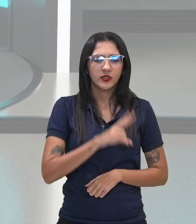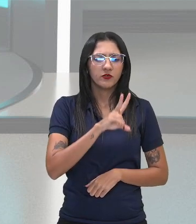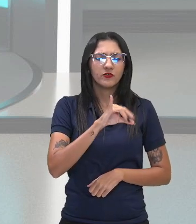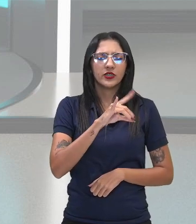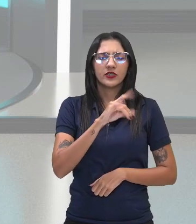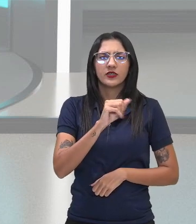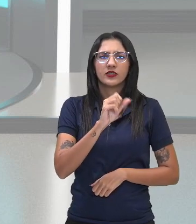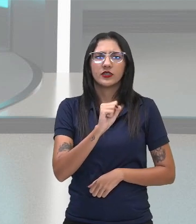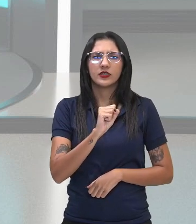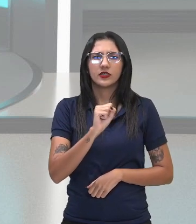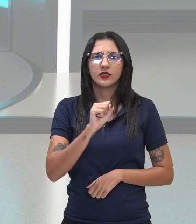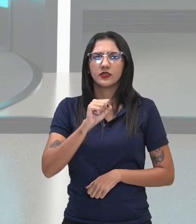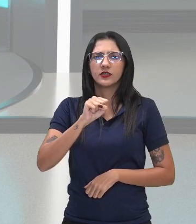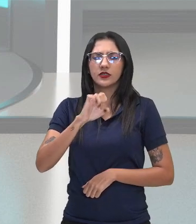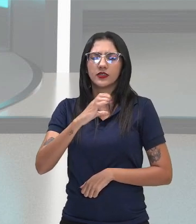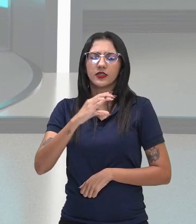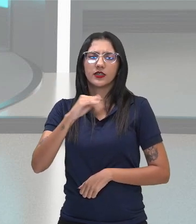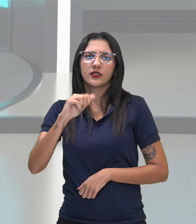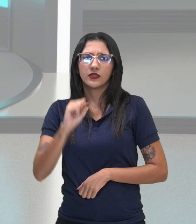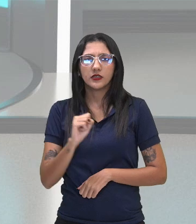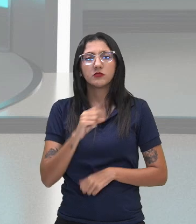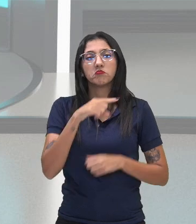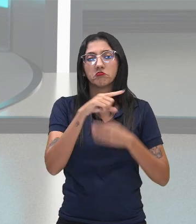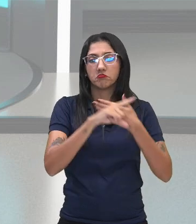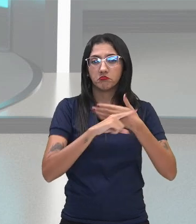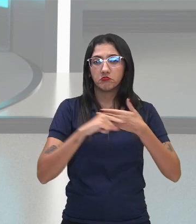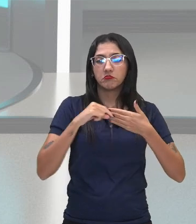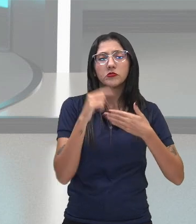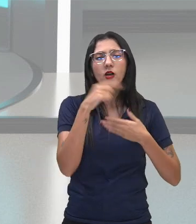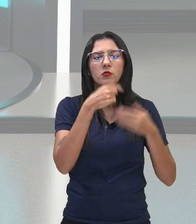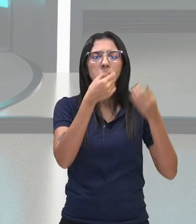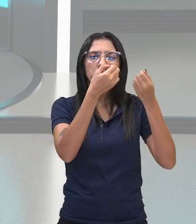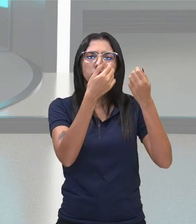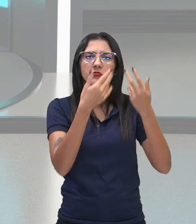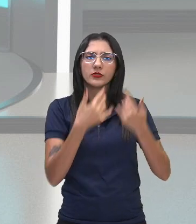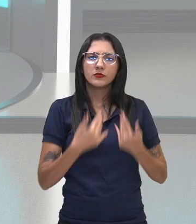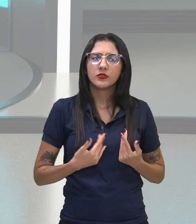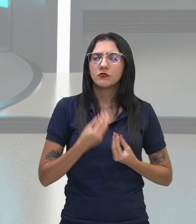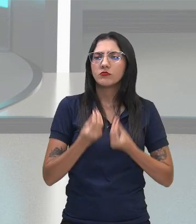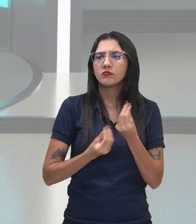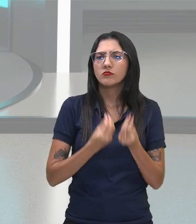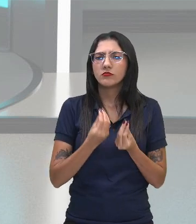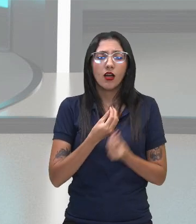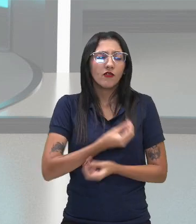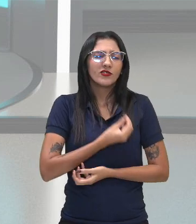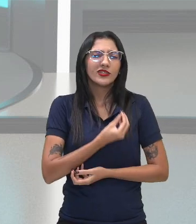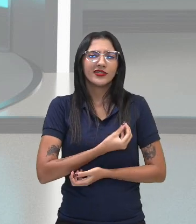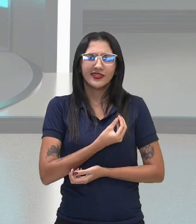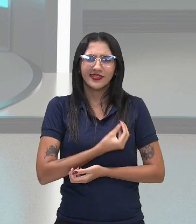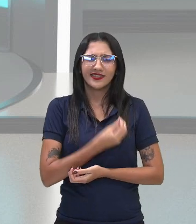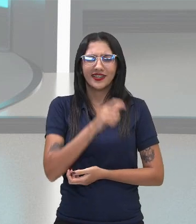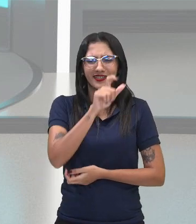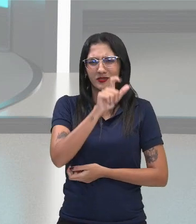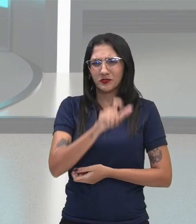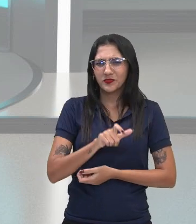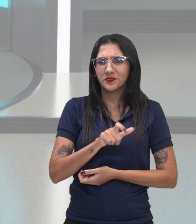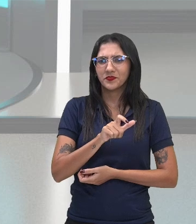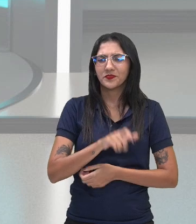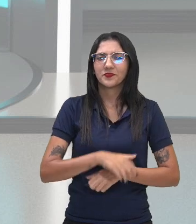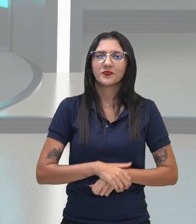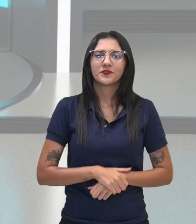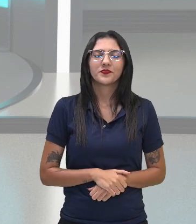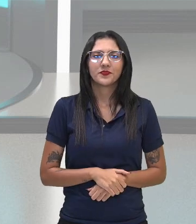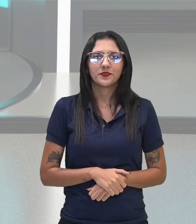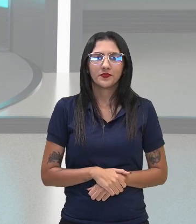texto, Vidas Secas, de Graciliano Ramos, fala um pouco sobre a vida do sertanejo. Então,